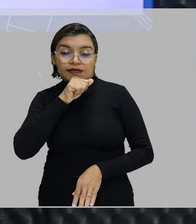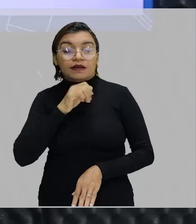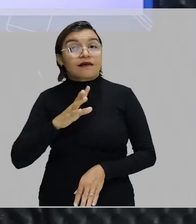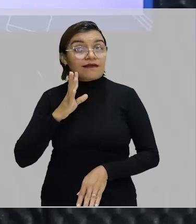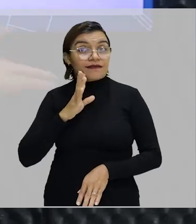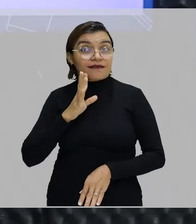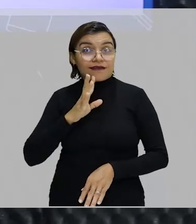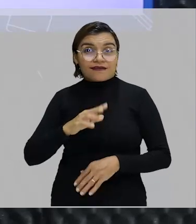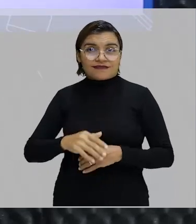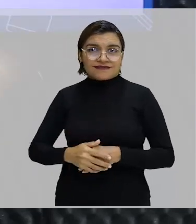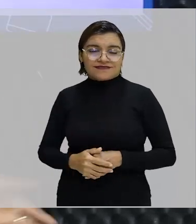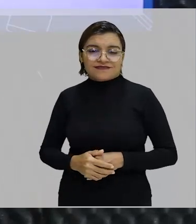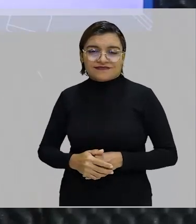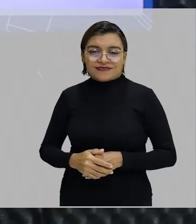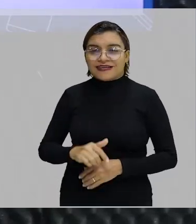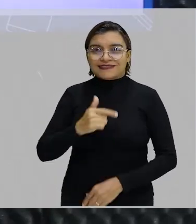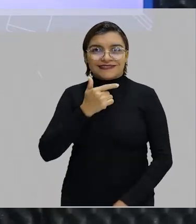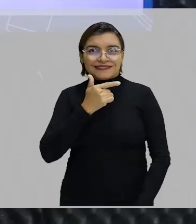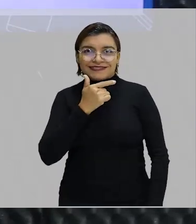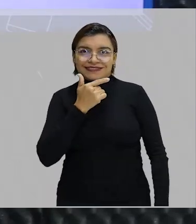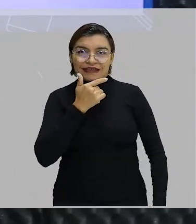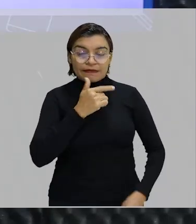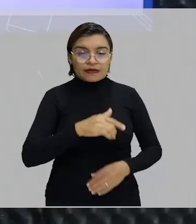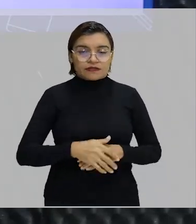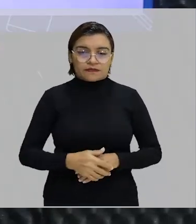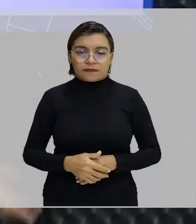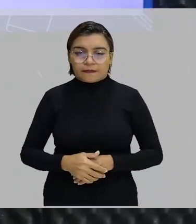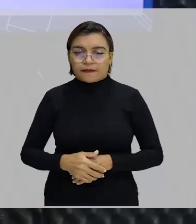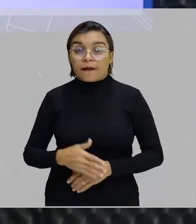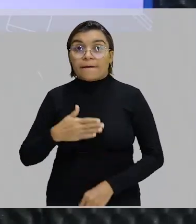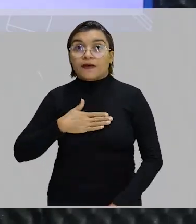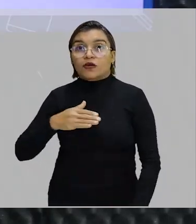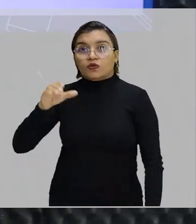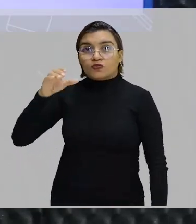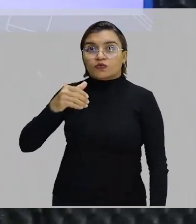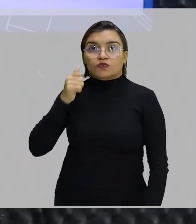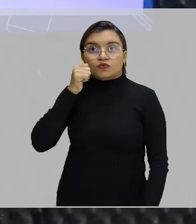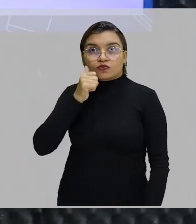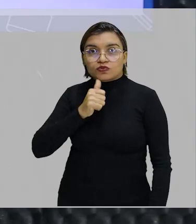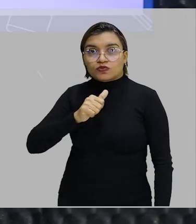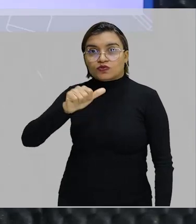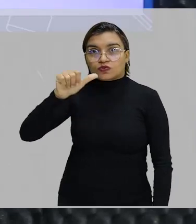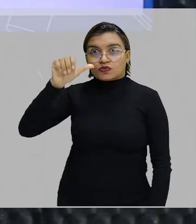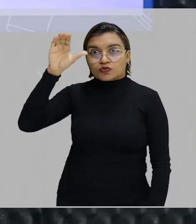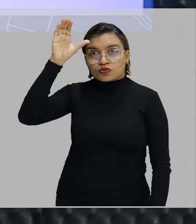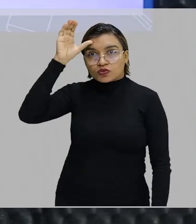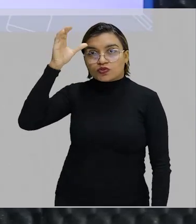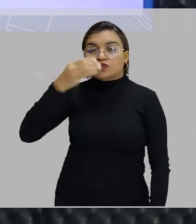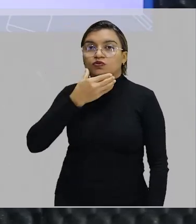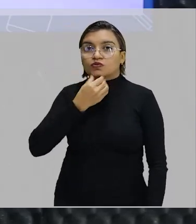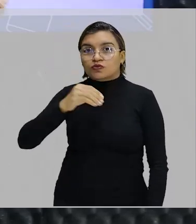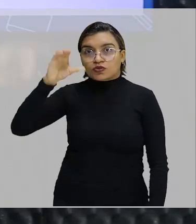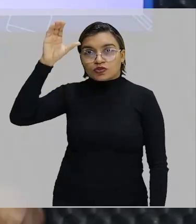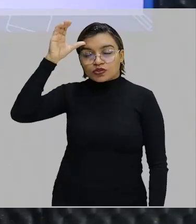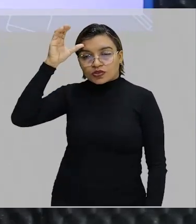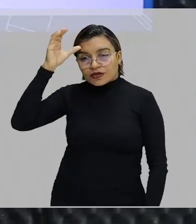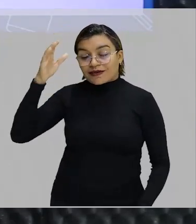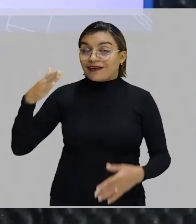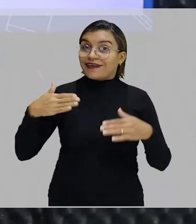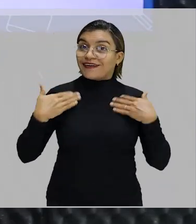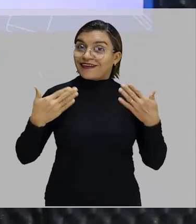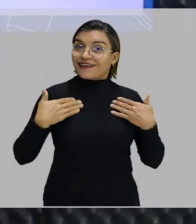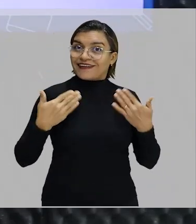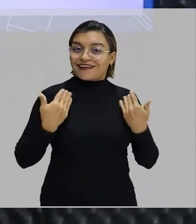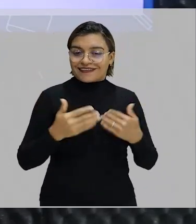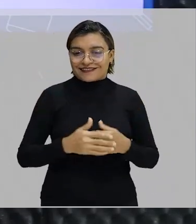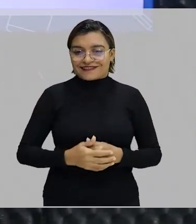Meu tio e tia alegre, meu tio e tia alegres. Simpáticos ou simpática, mãe e pai.